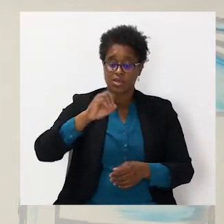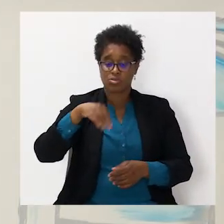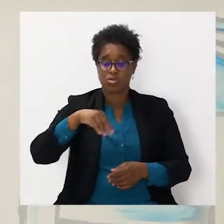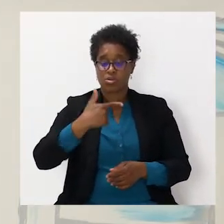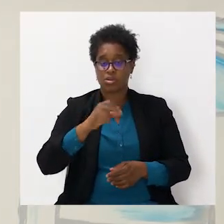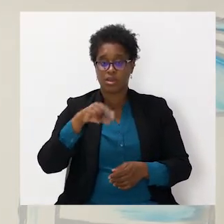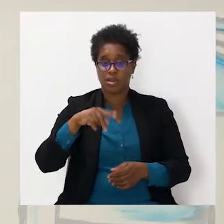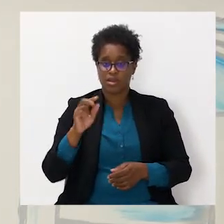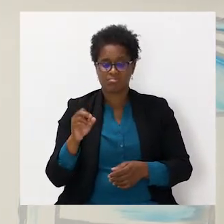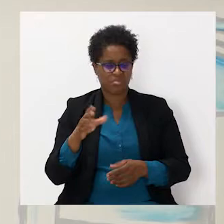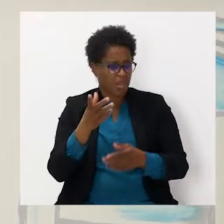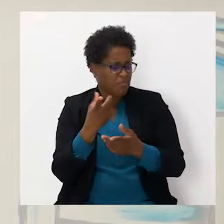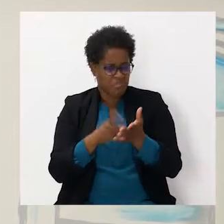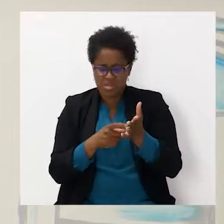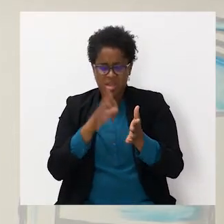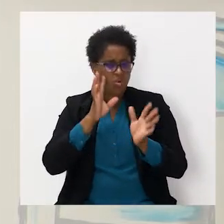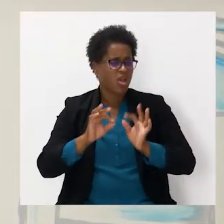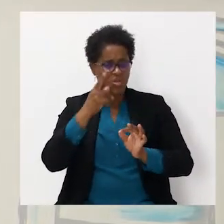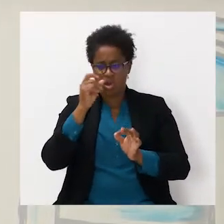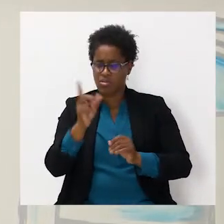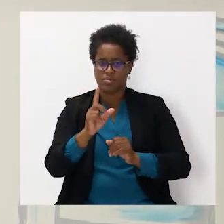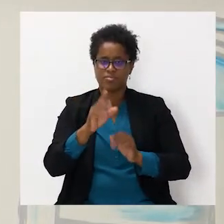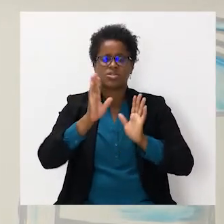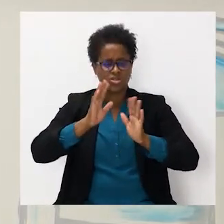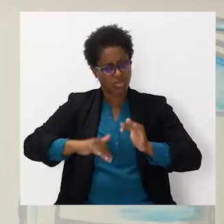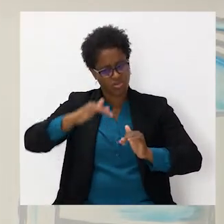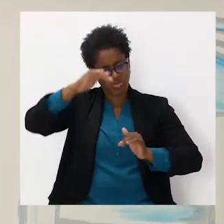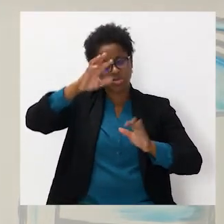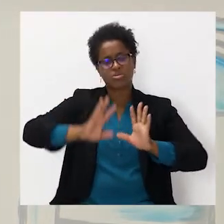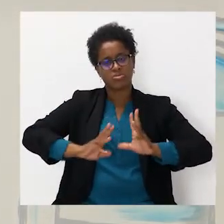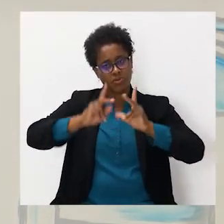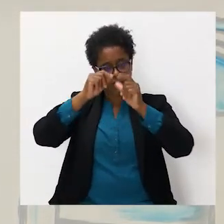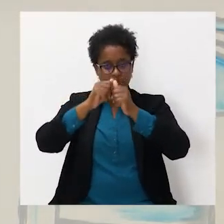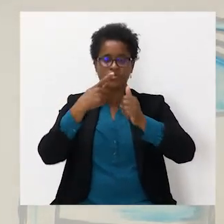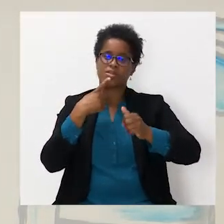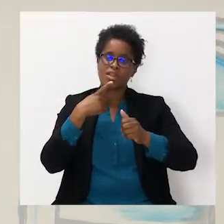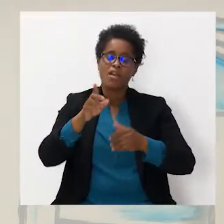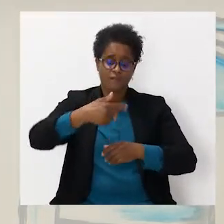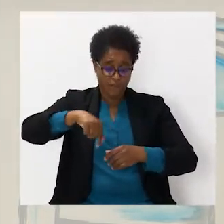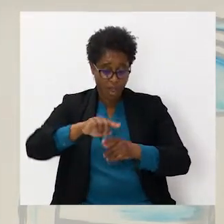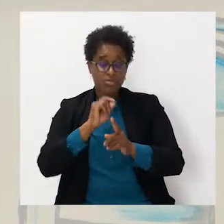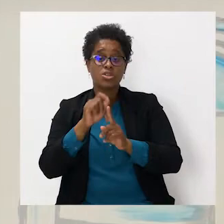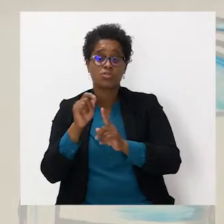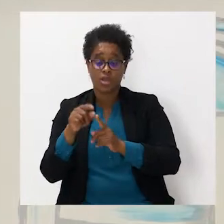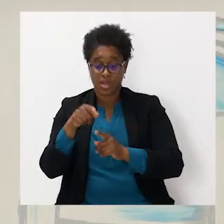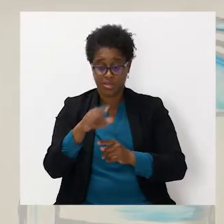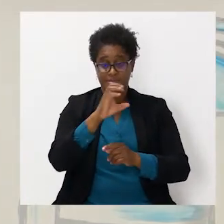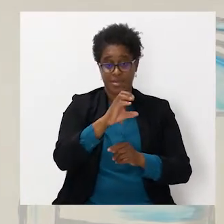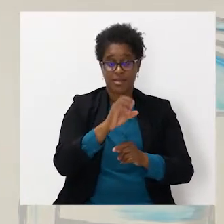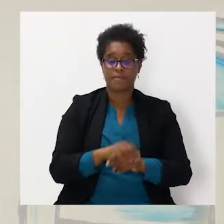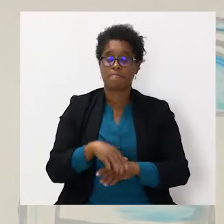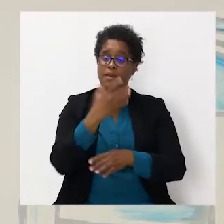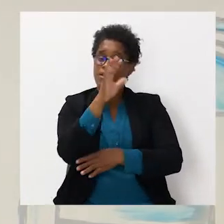nascem e não precisam de cuidados dos homens, vai se desenvolvendo, certo? Então vamos identificar aqui C para